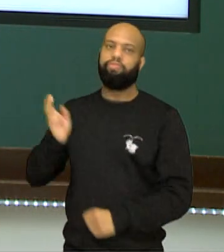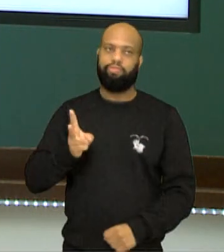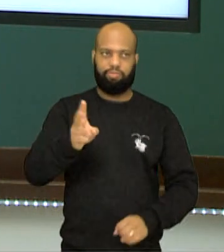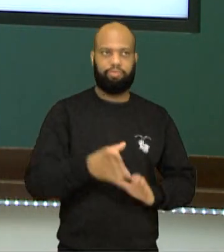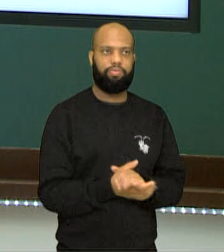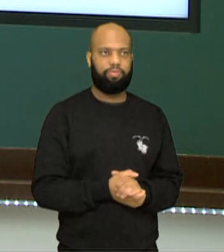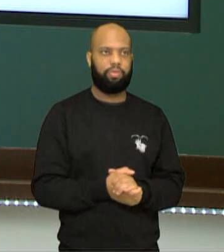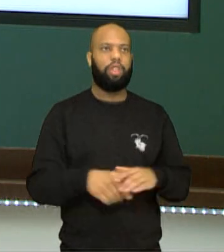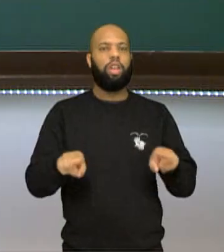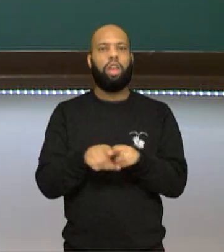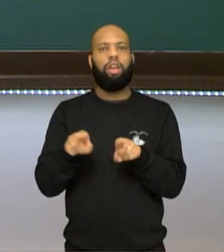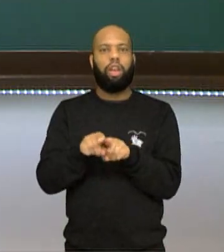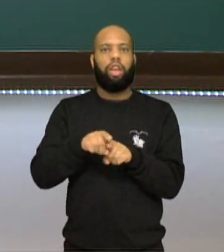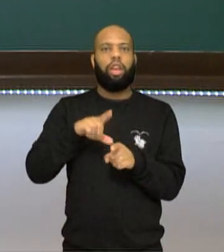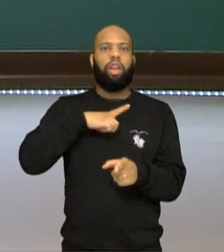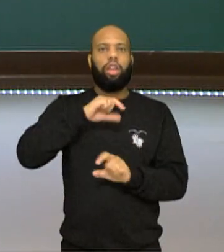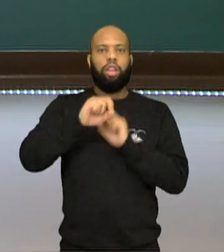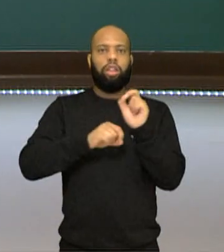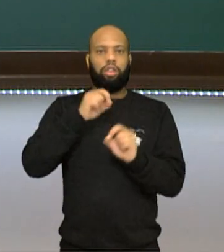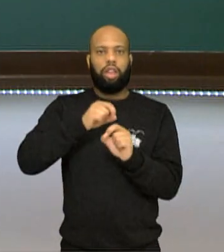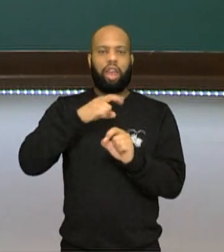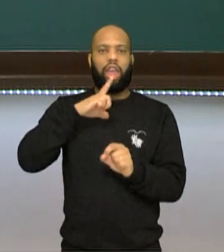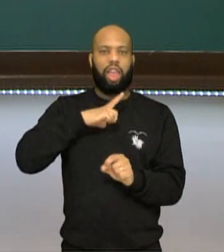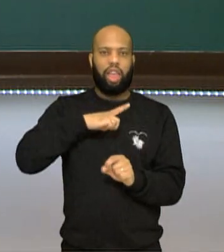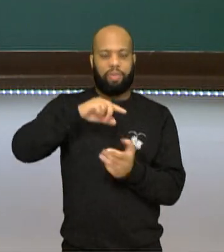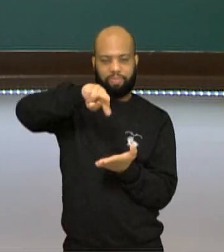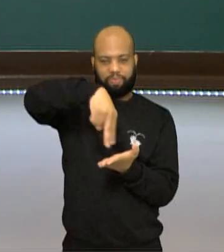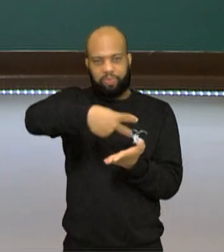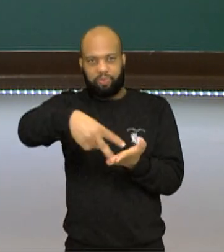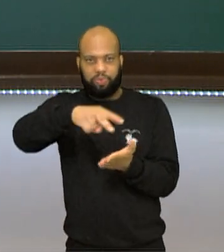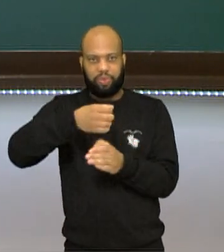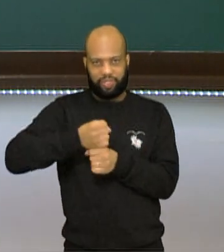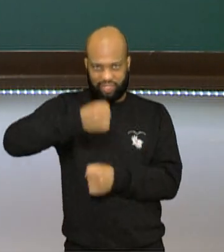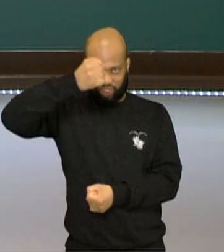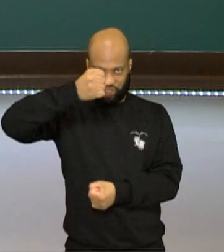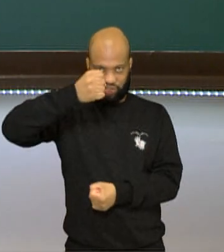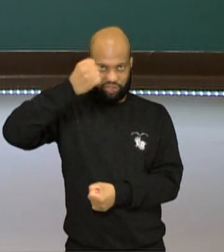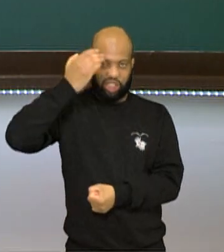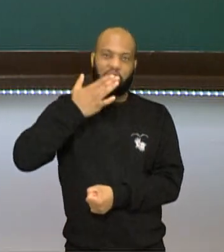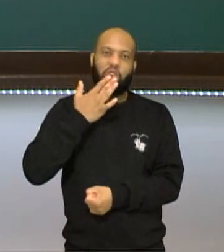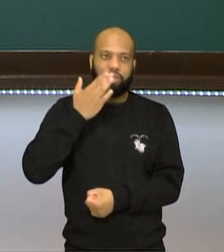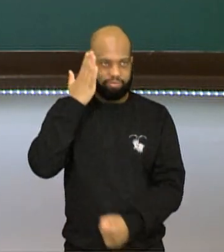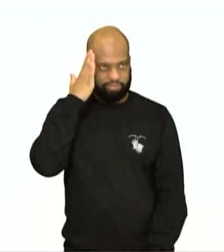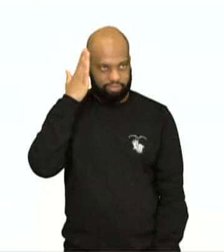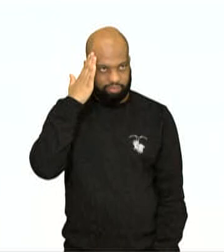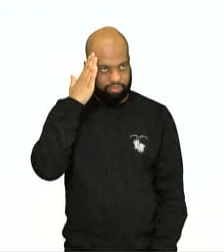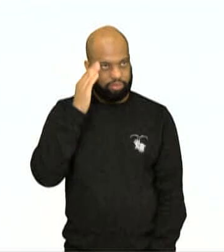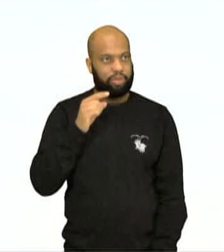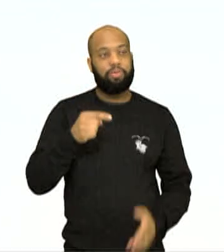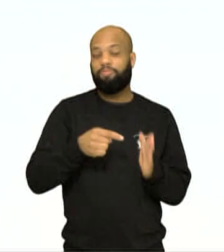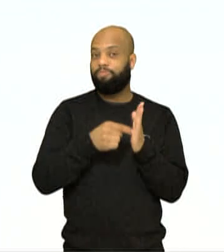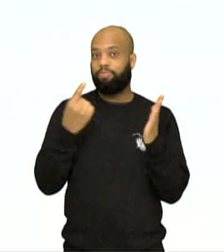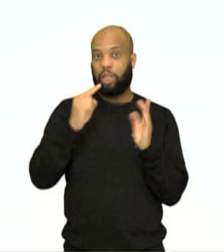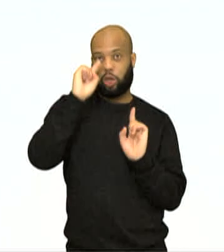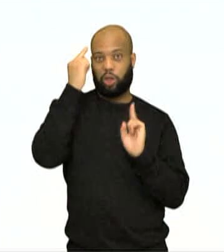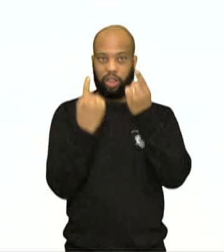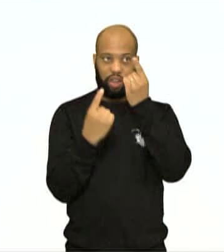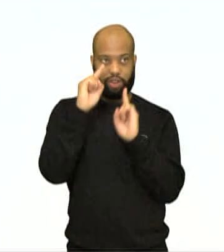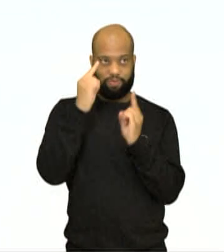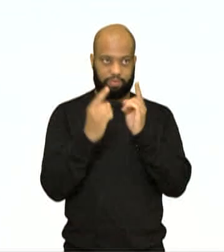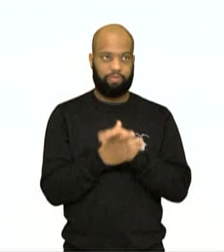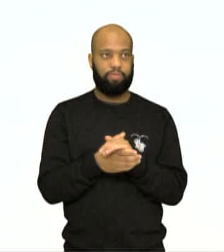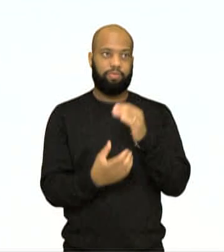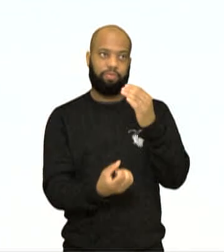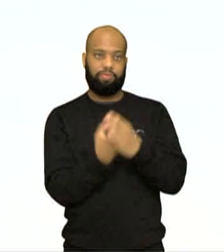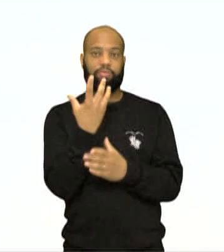O frevo que é bem conhecido lá também, né? Ritmo musical e dança, considerado o primeiro carnavalesco, né?